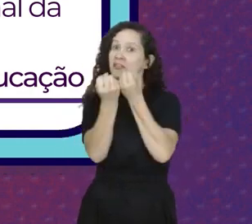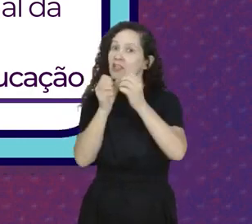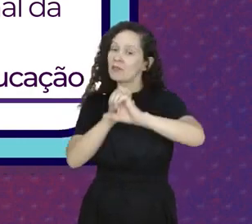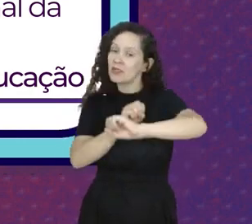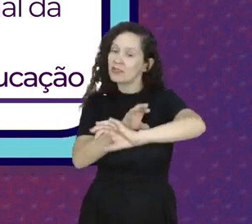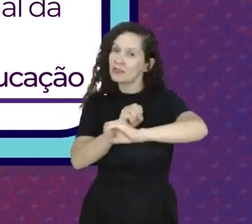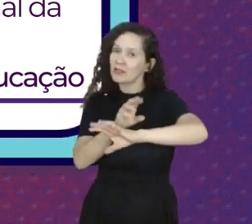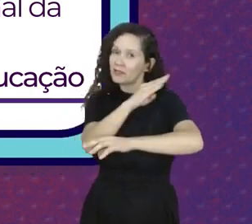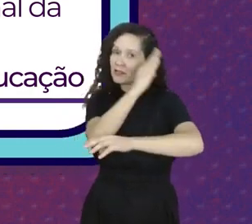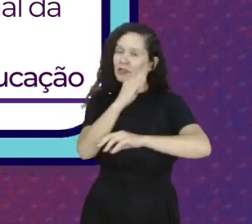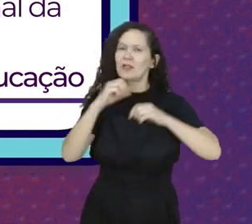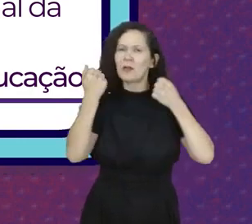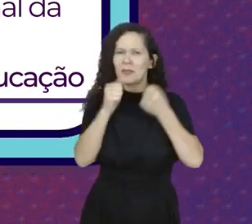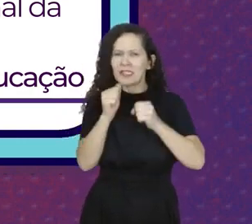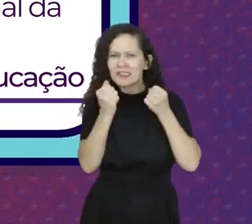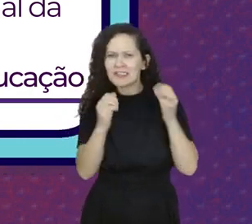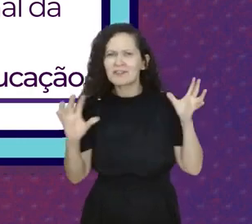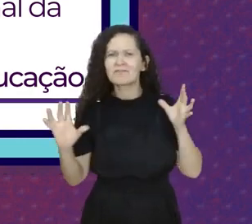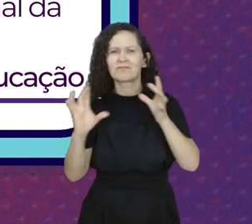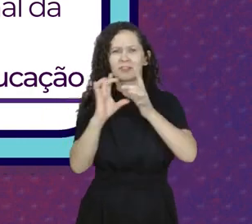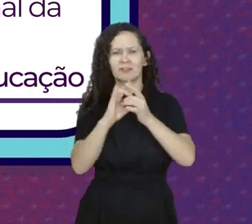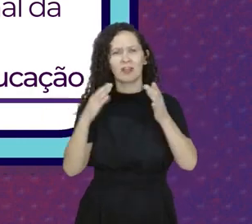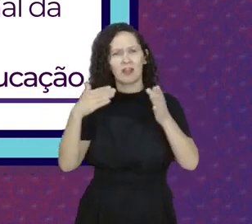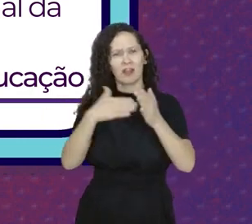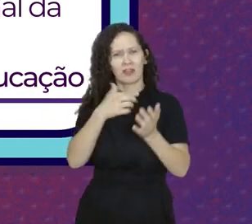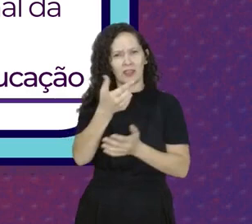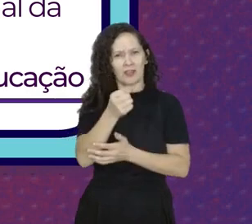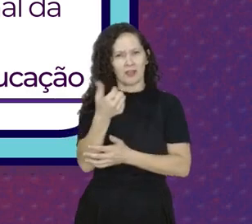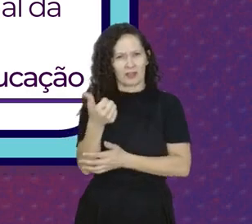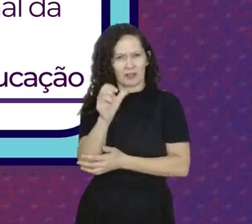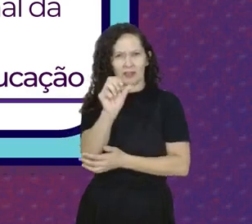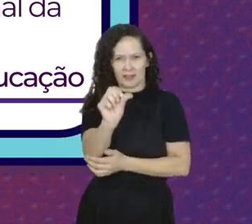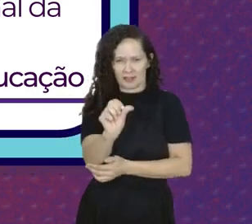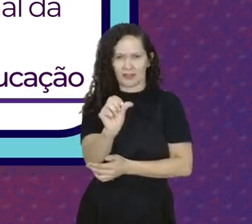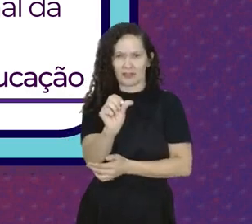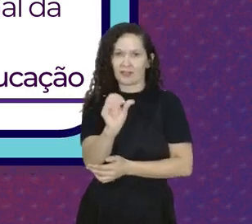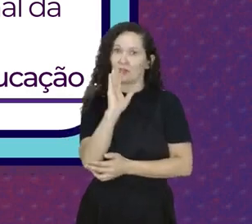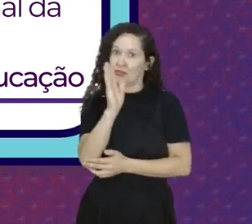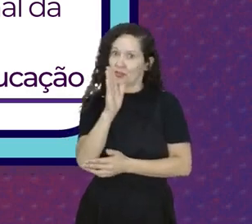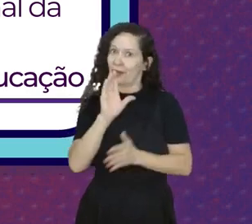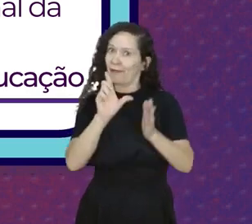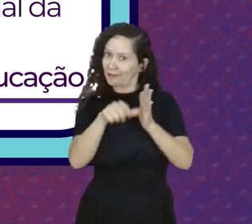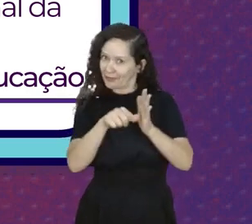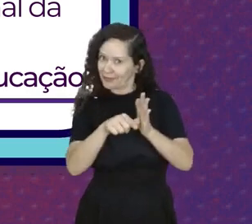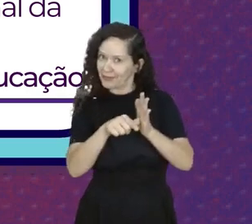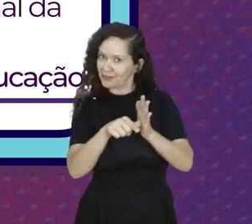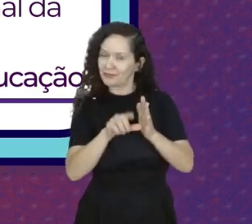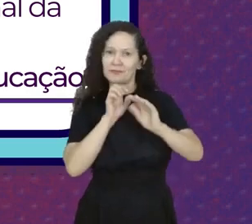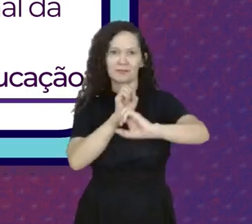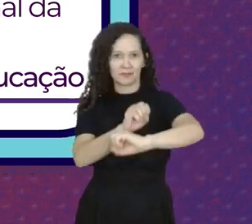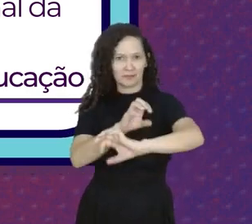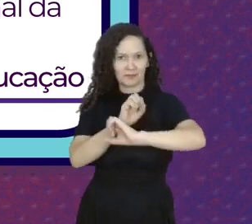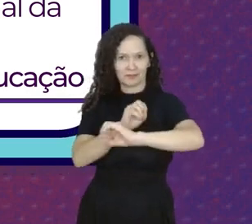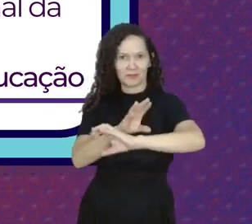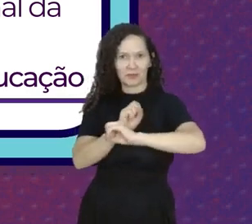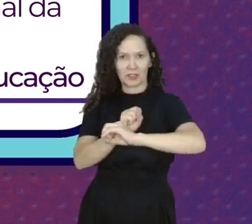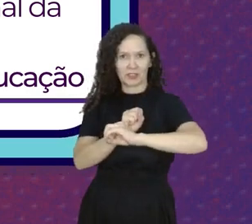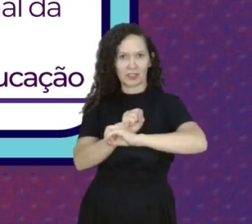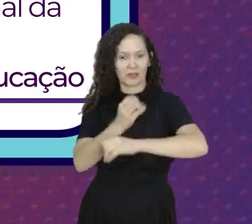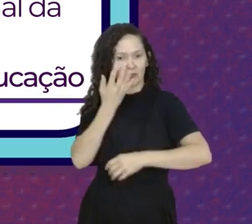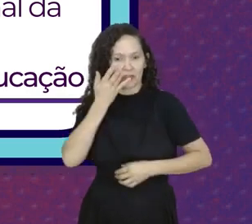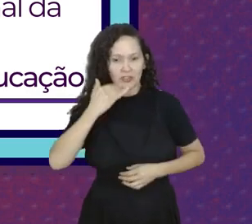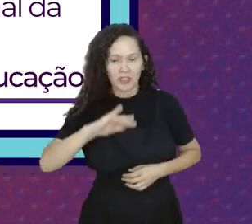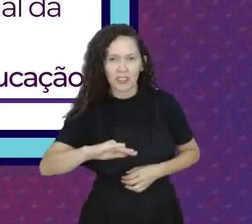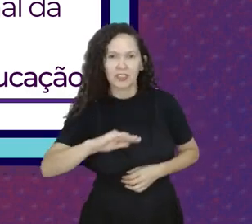devem universalizar até 2016, então nós já passamos disso, a educação na pré-escola